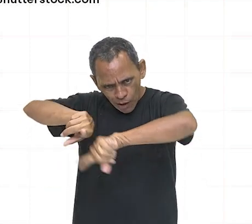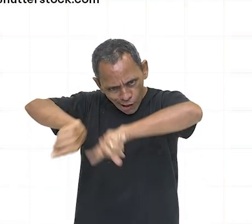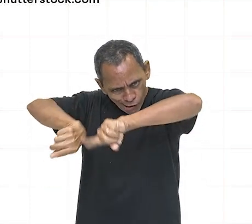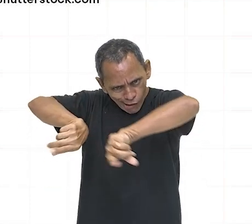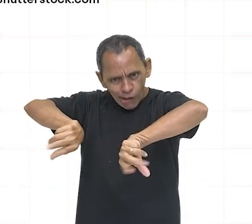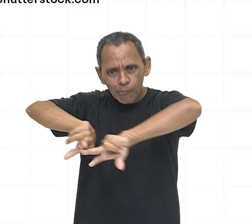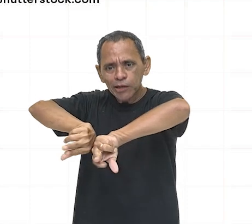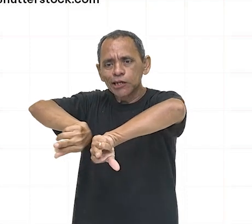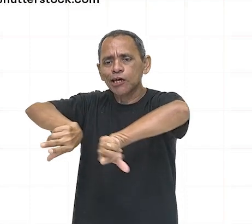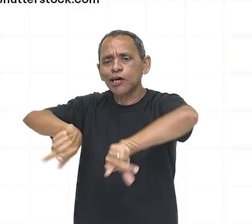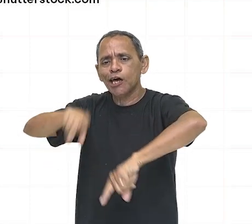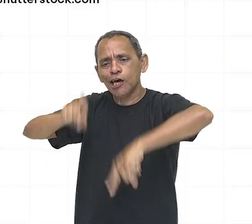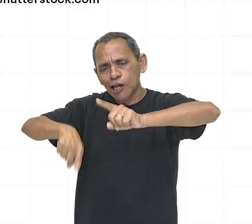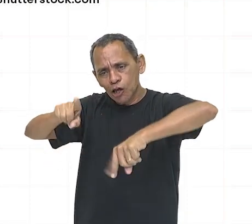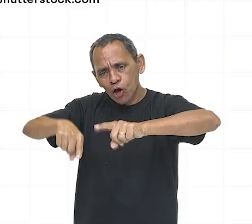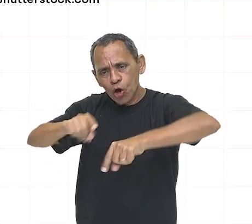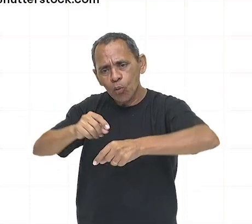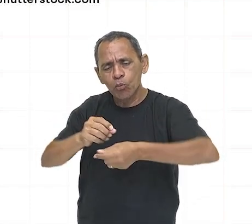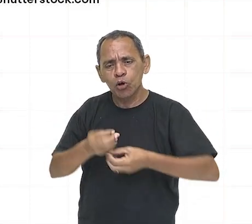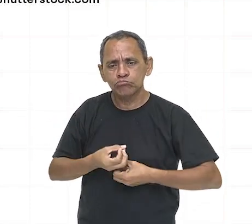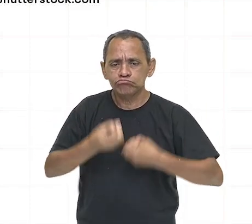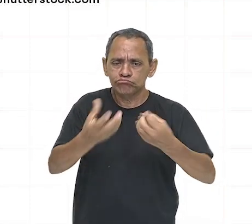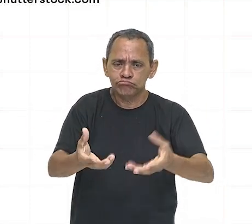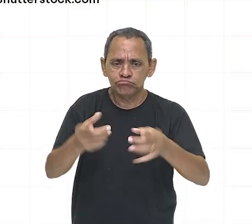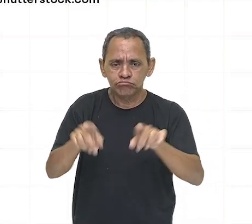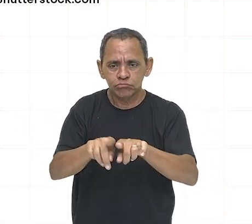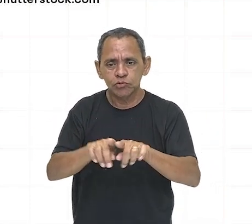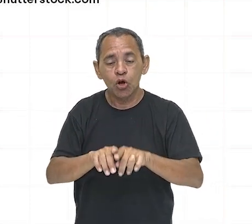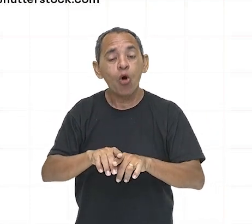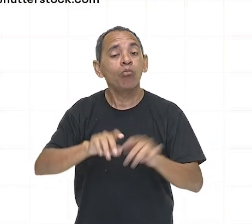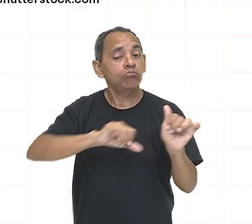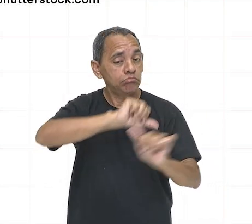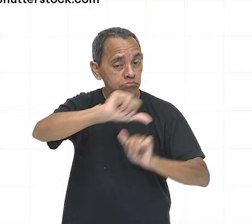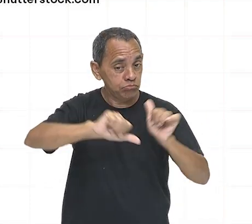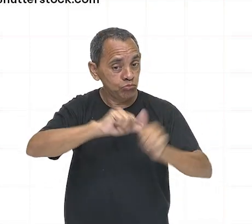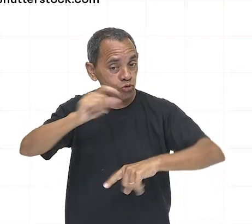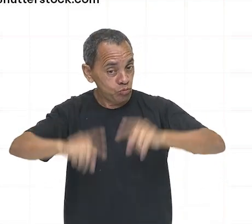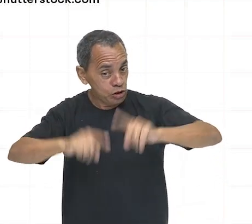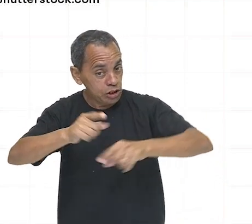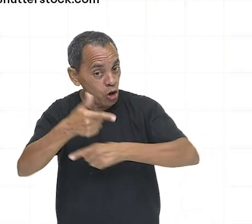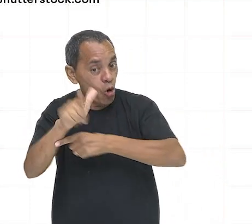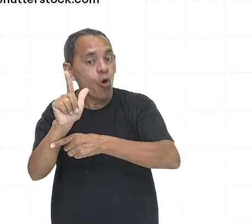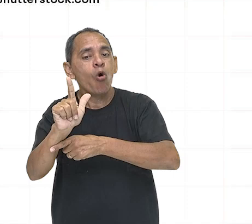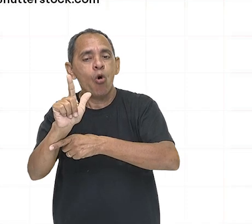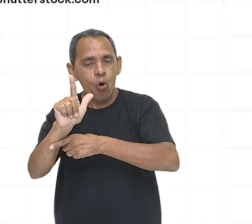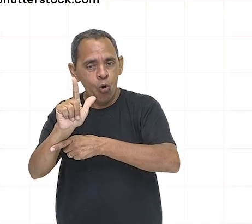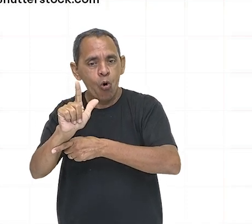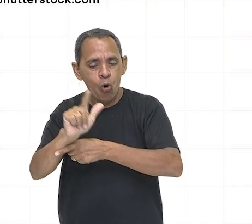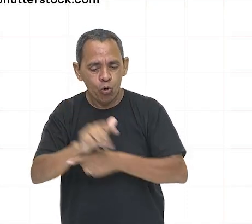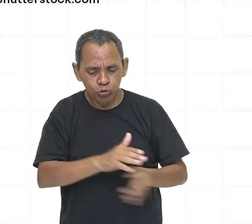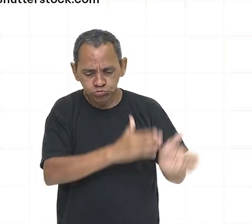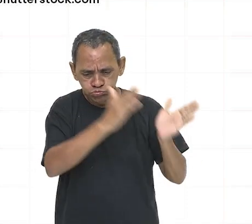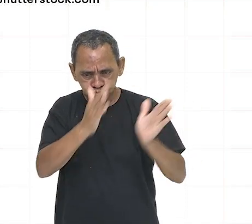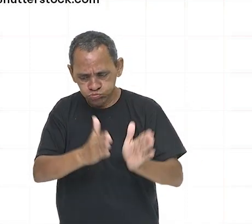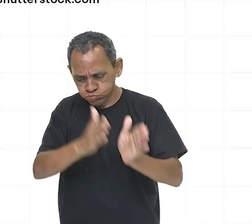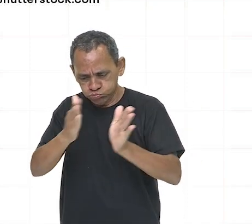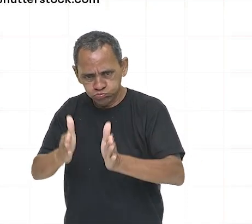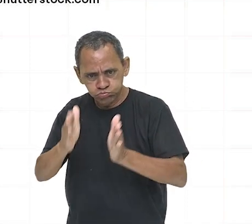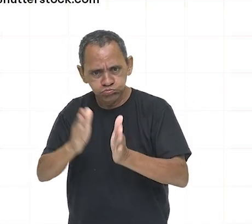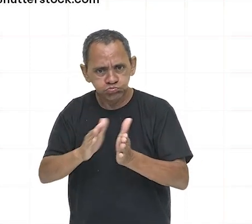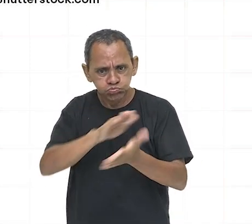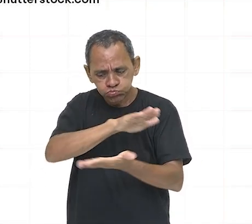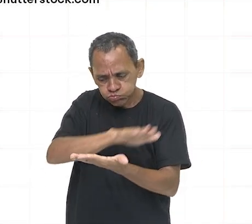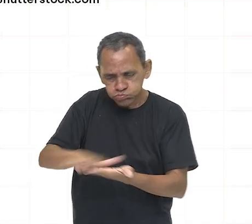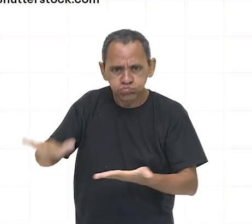consumidor final ou transformo ele num outro material ali, num outro produto que ainda vai passar por uma outra indústria,